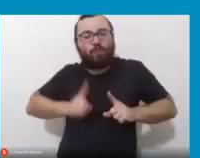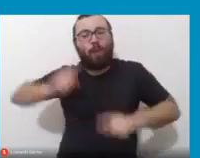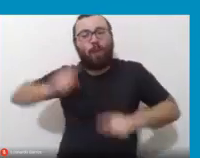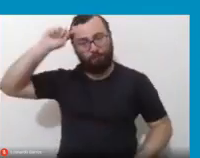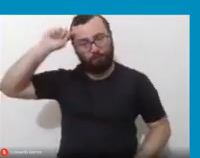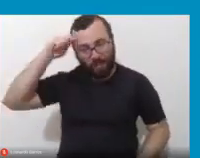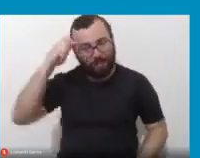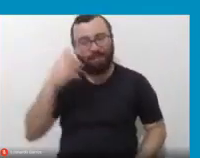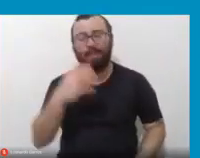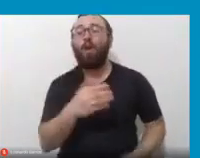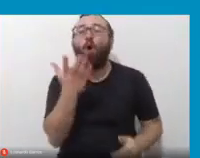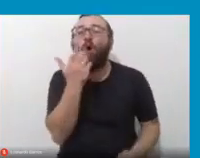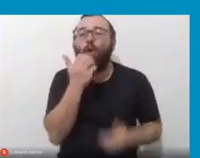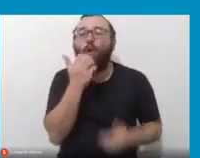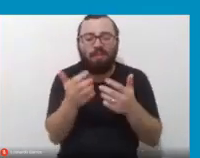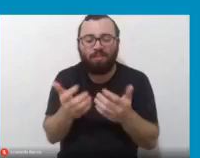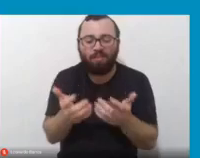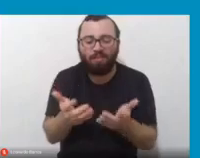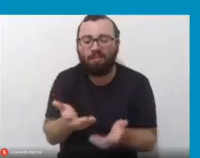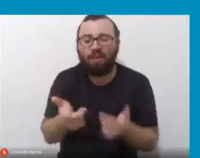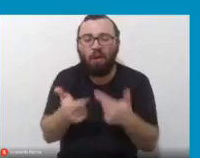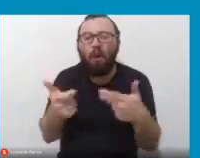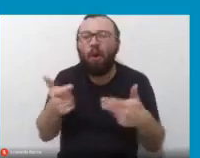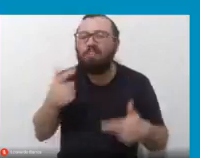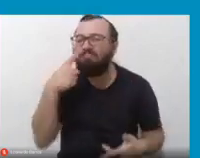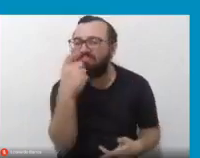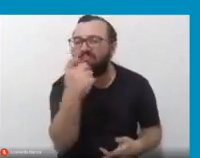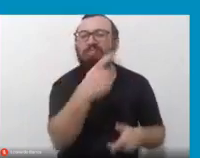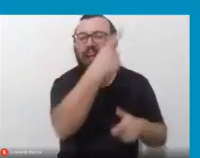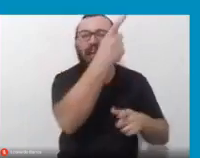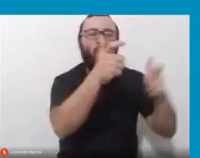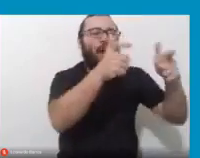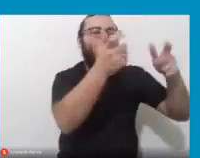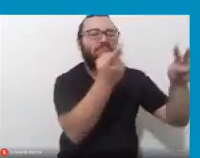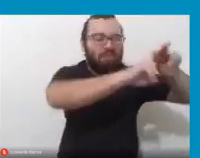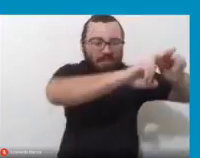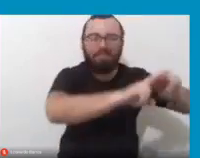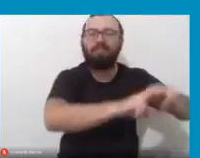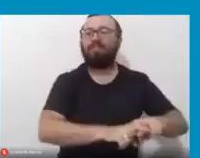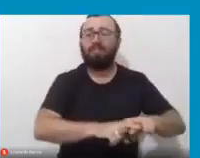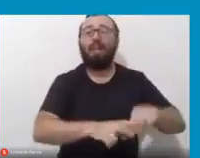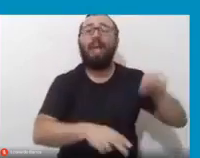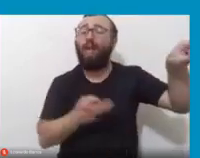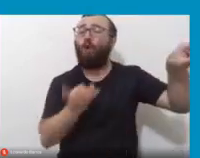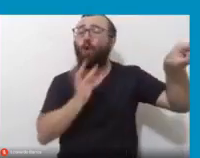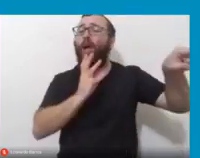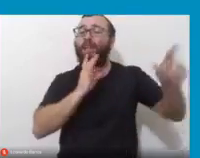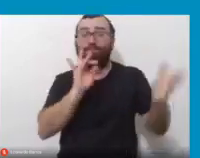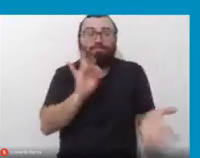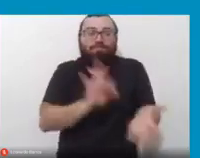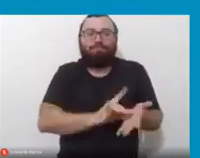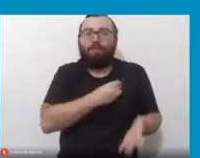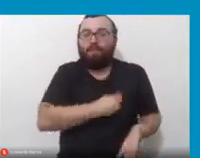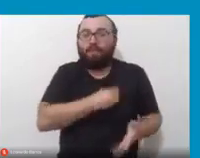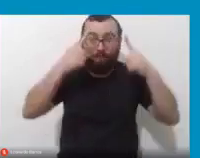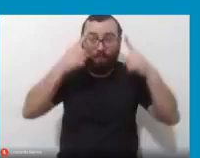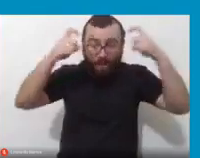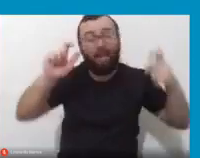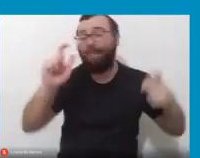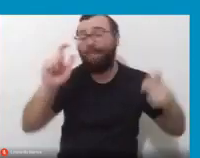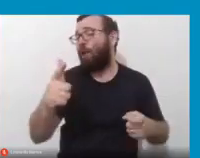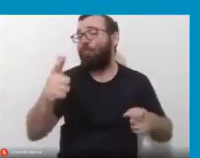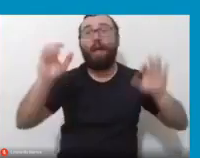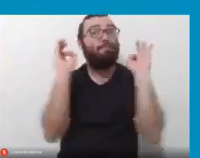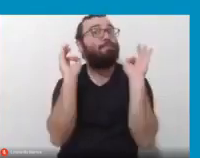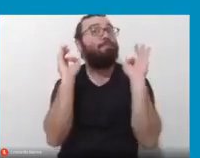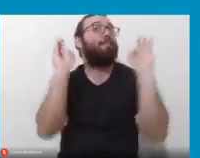comida podre no presídio, né, e que conhecem muito bem essa realidade de violência e que não têm os privilégios, como o Carlos